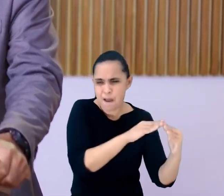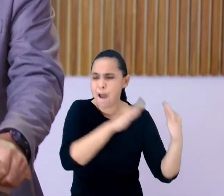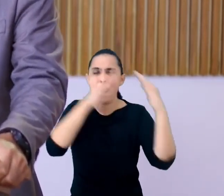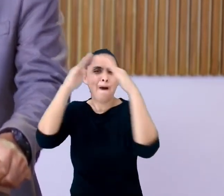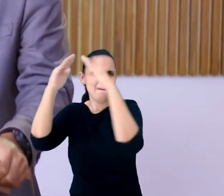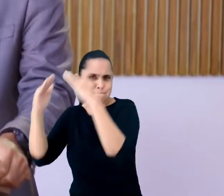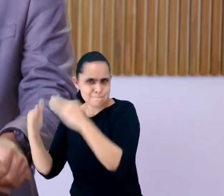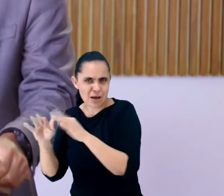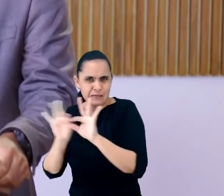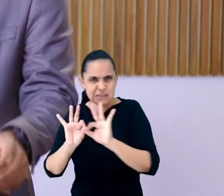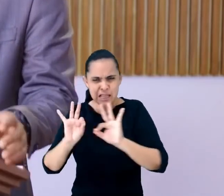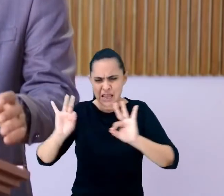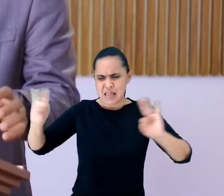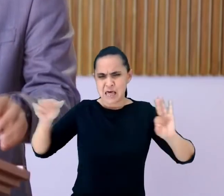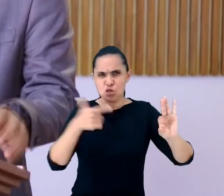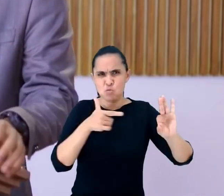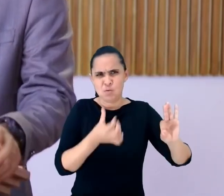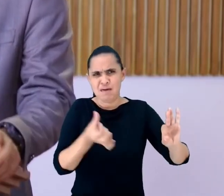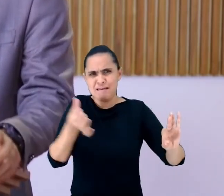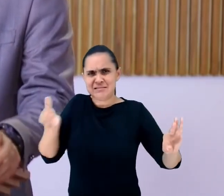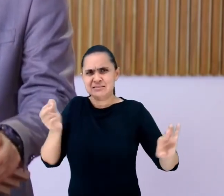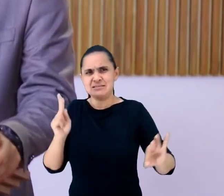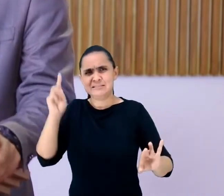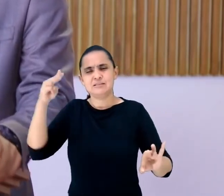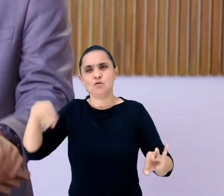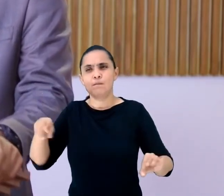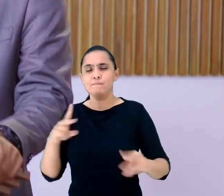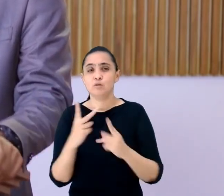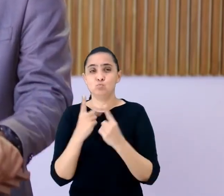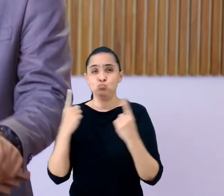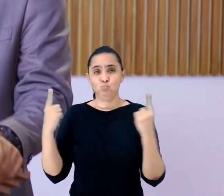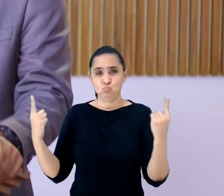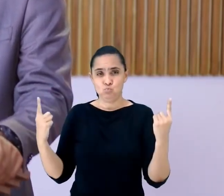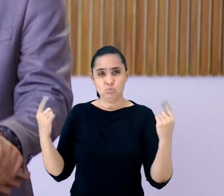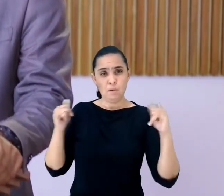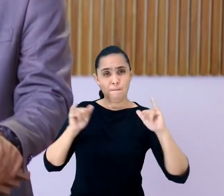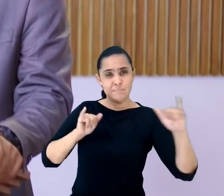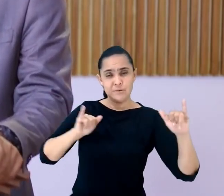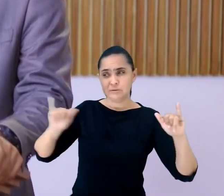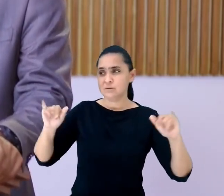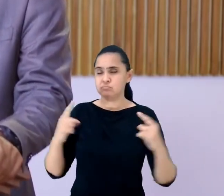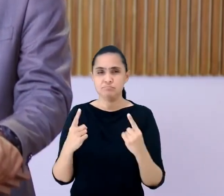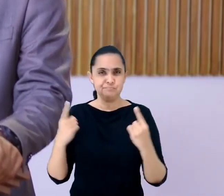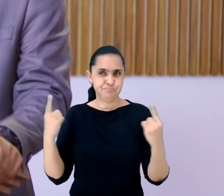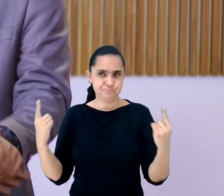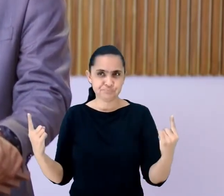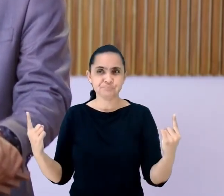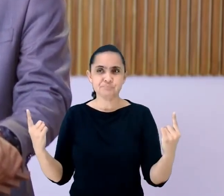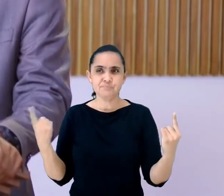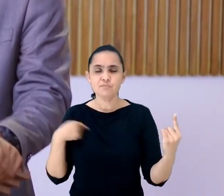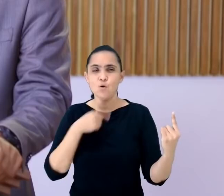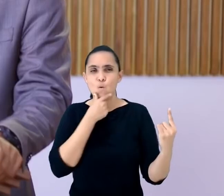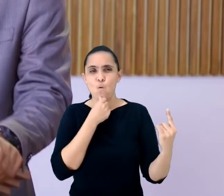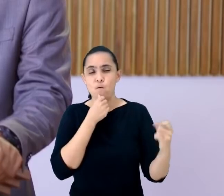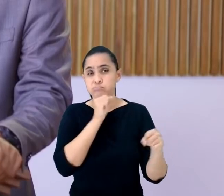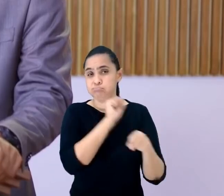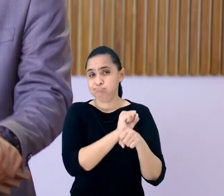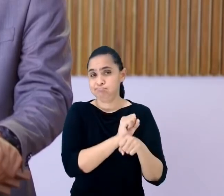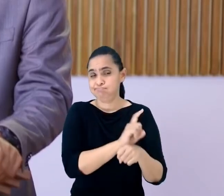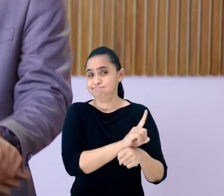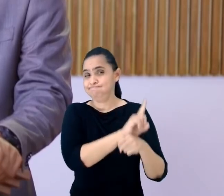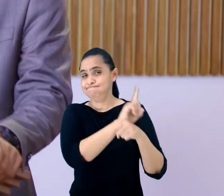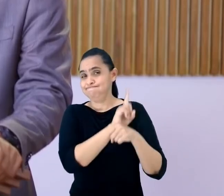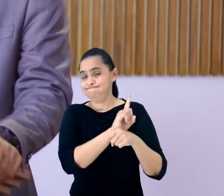E 2 mensageiros ficavam na porta da pousada, dia